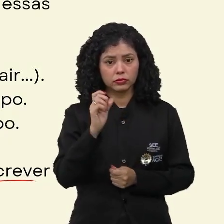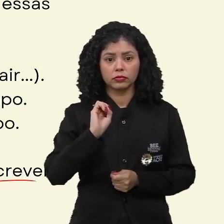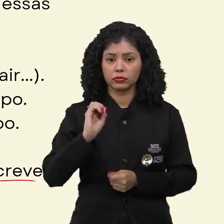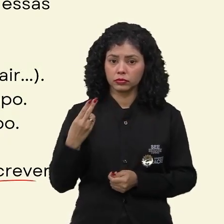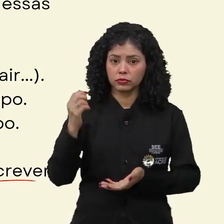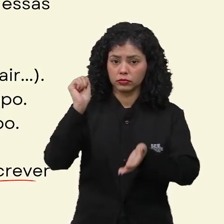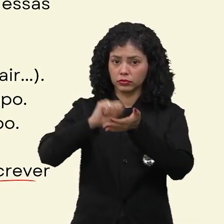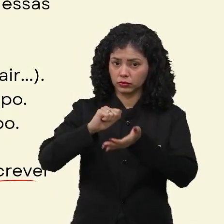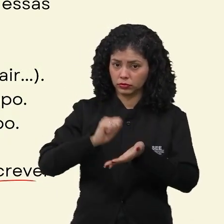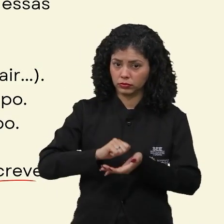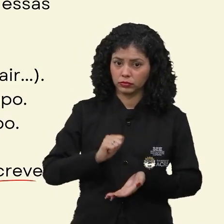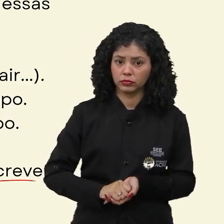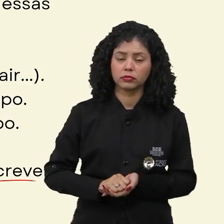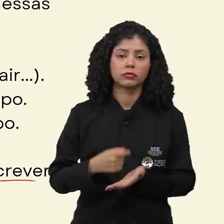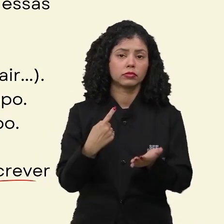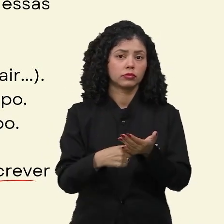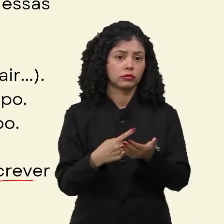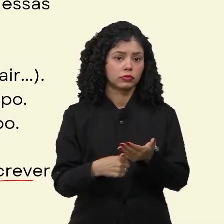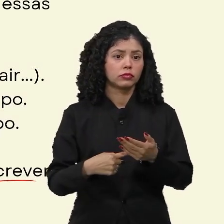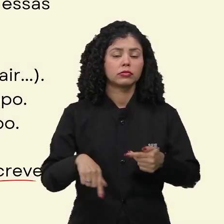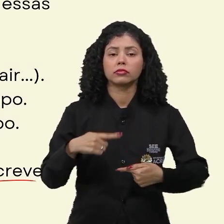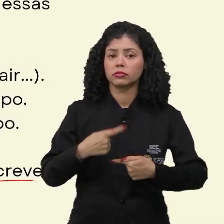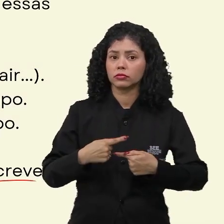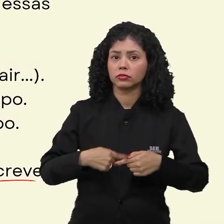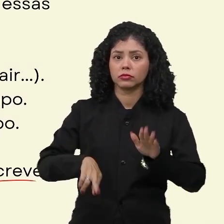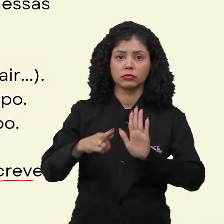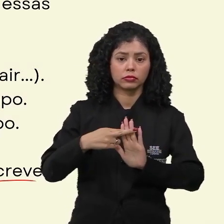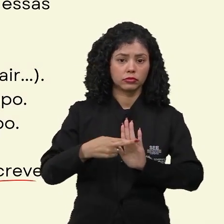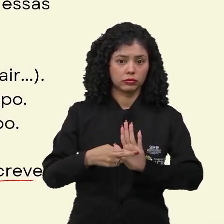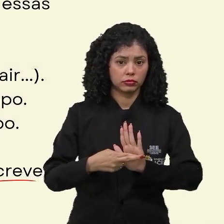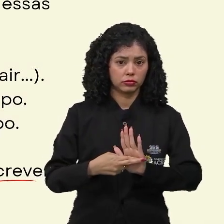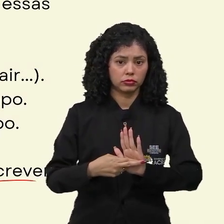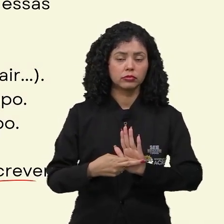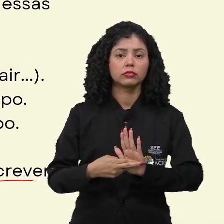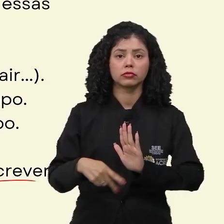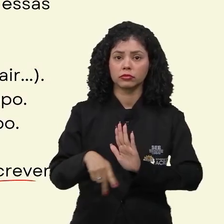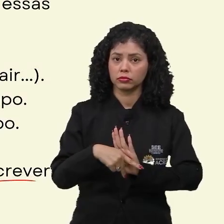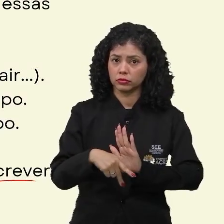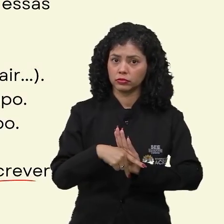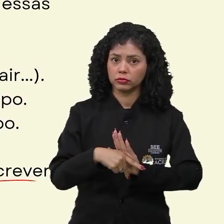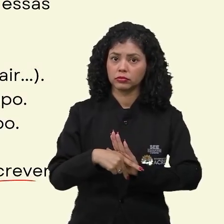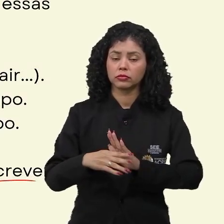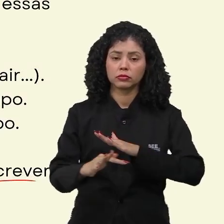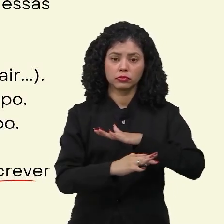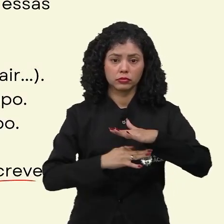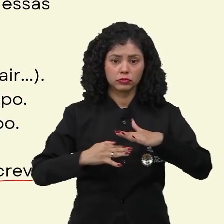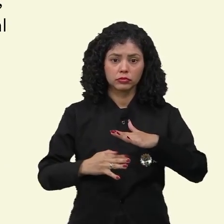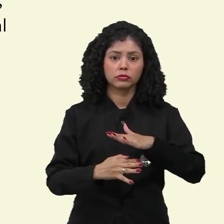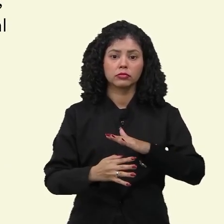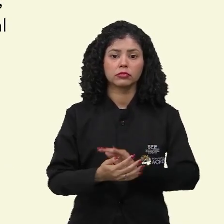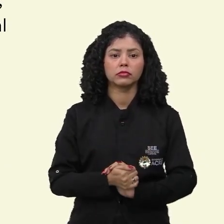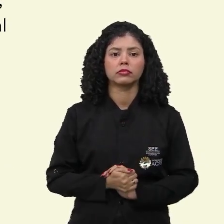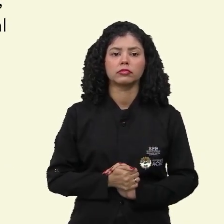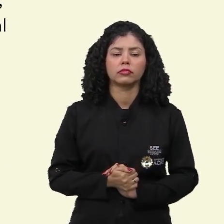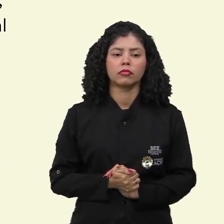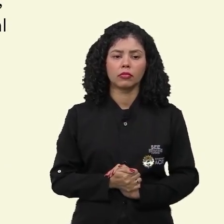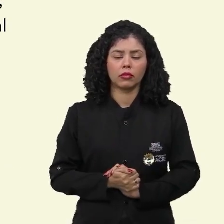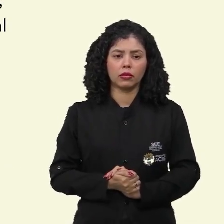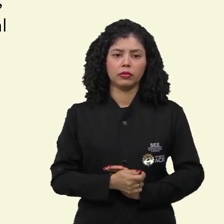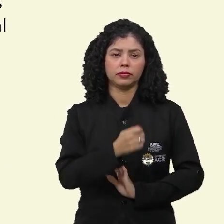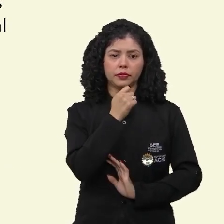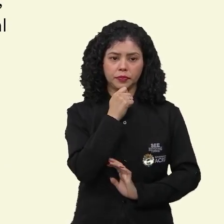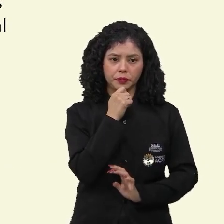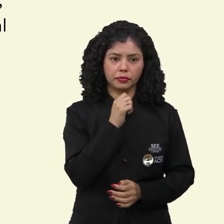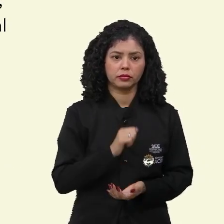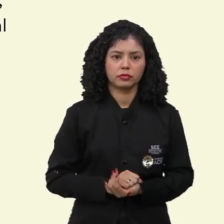ou escrever de acordo com a norma culta da língua. Mas, além disso, nós